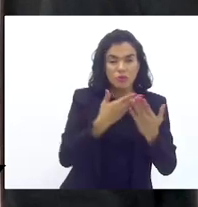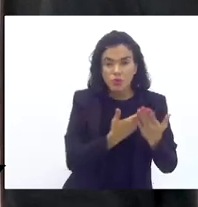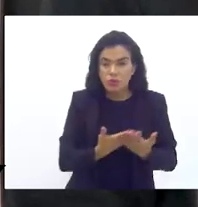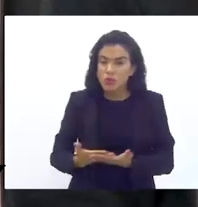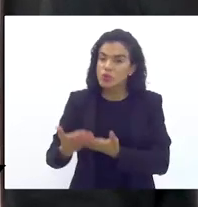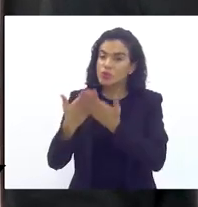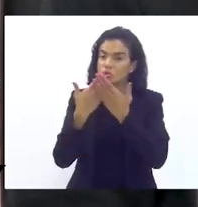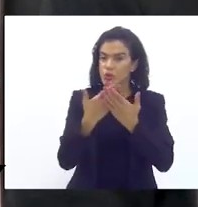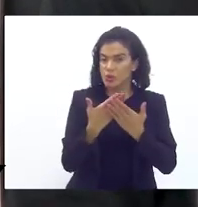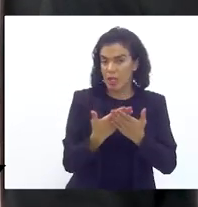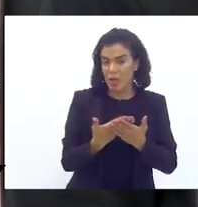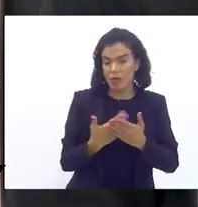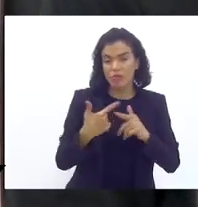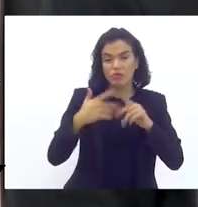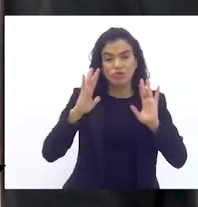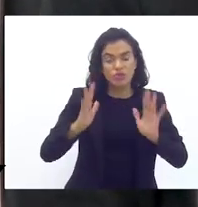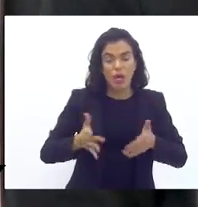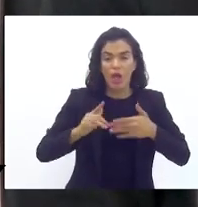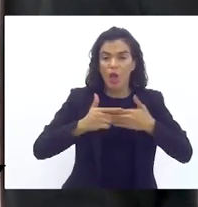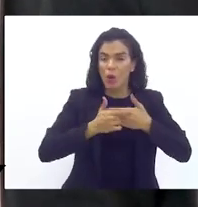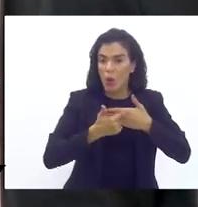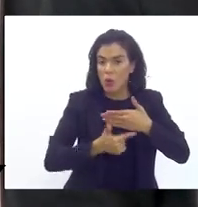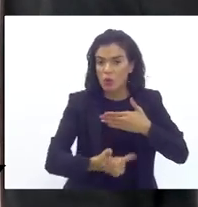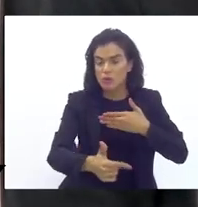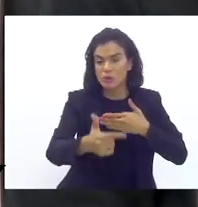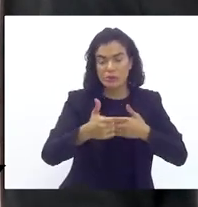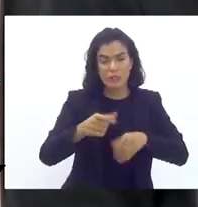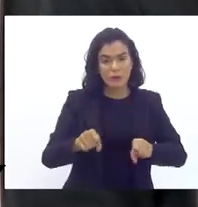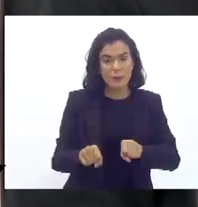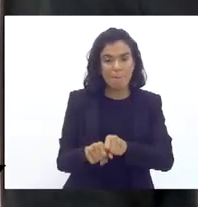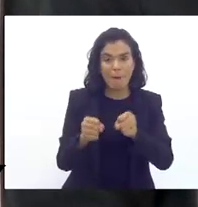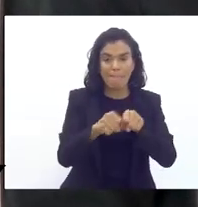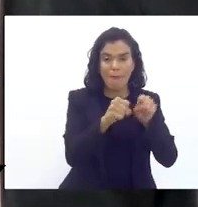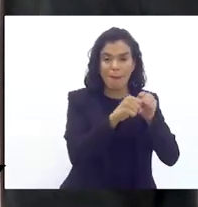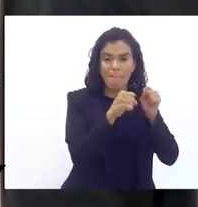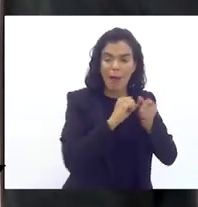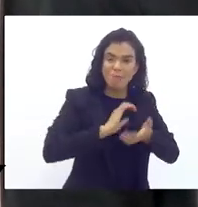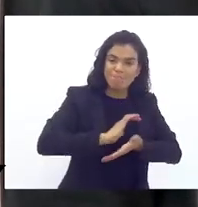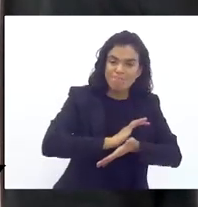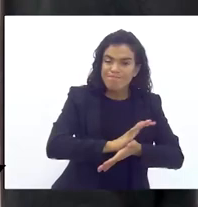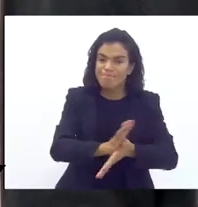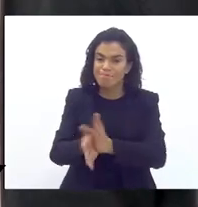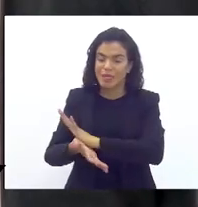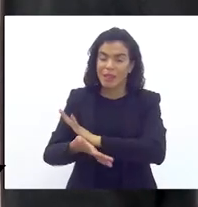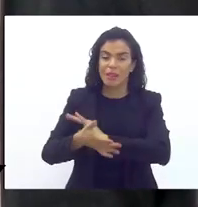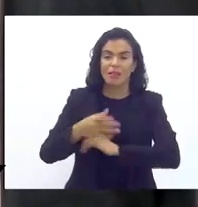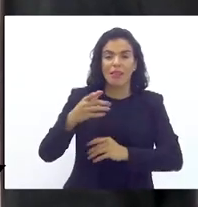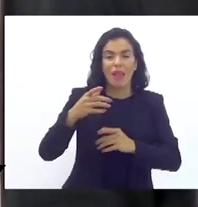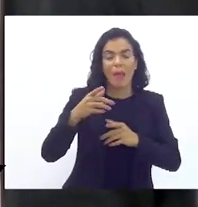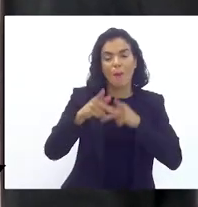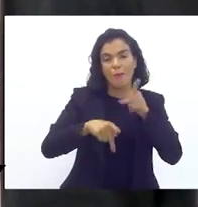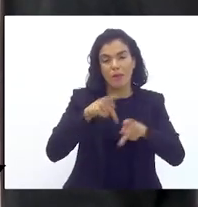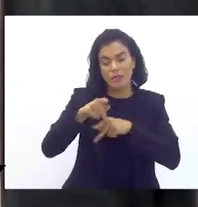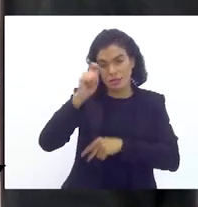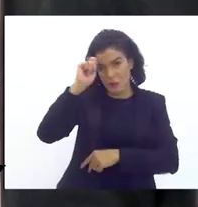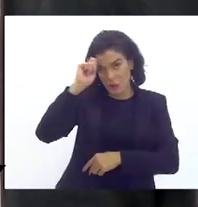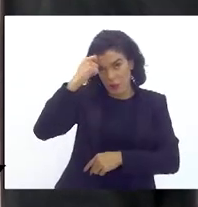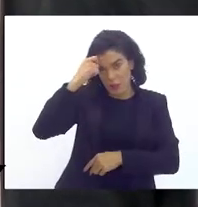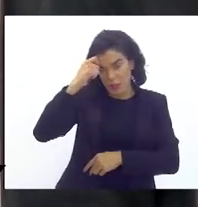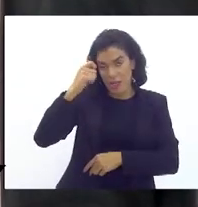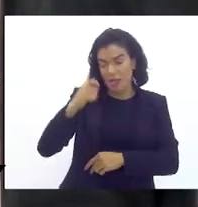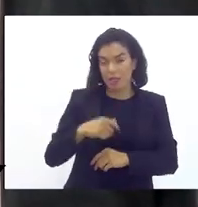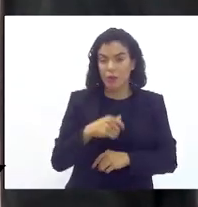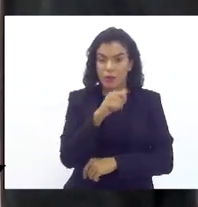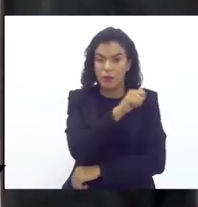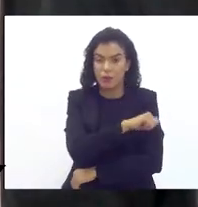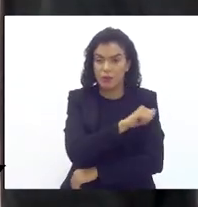consequências de festas para a população negra de modo geral e e eu